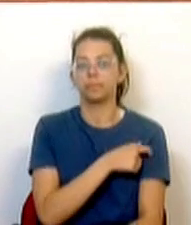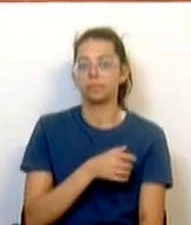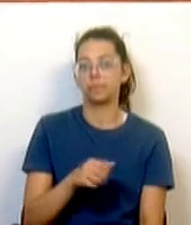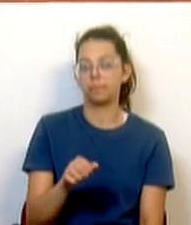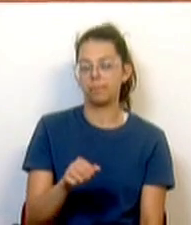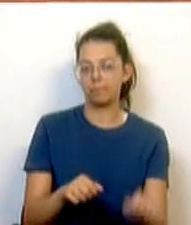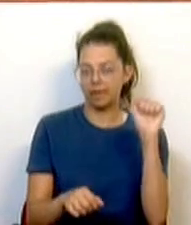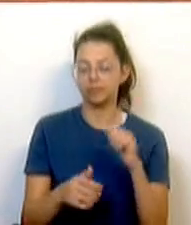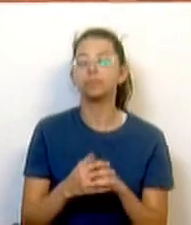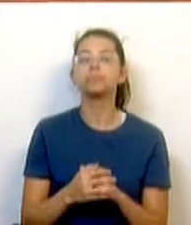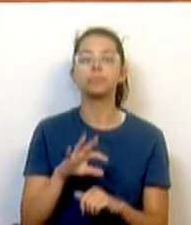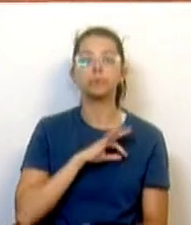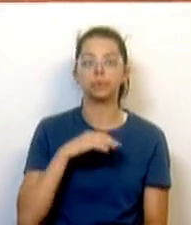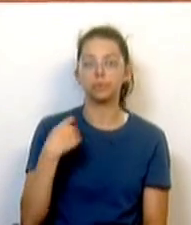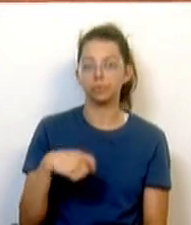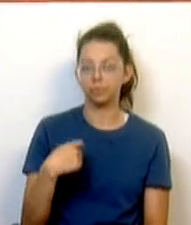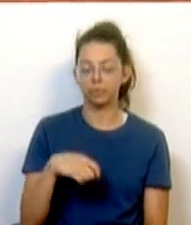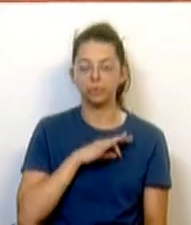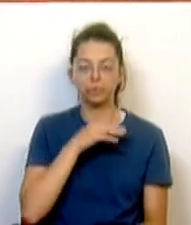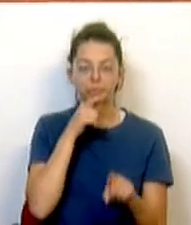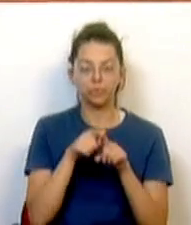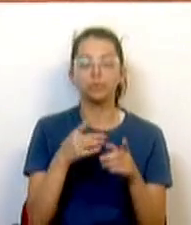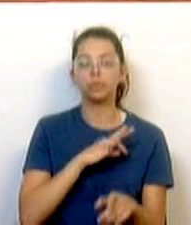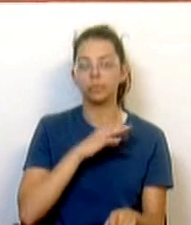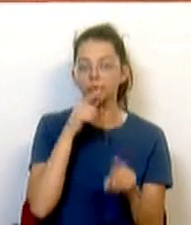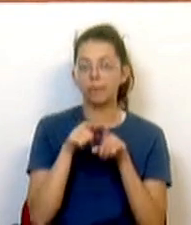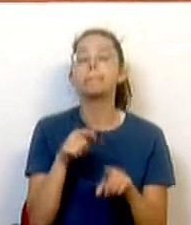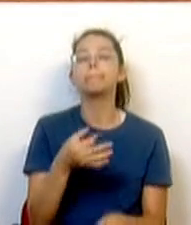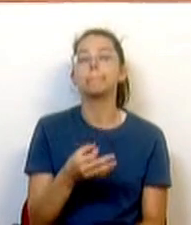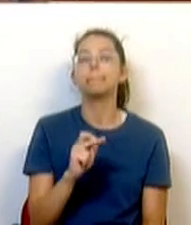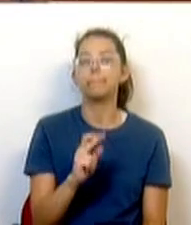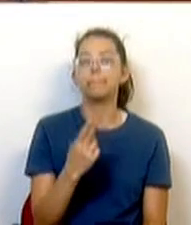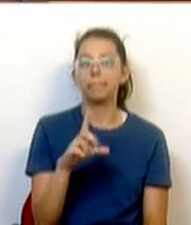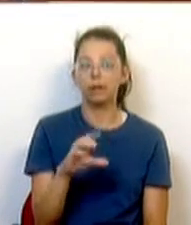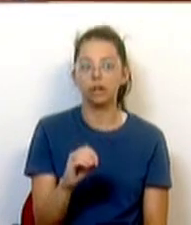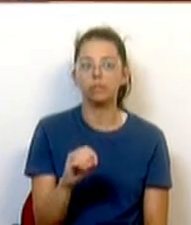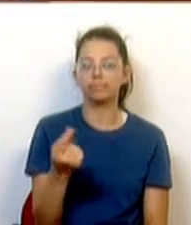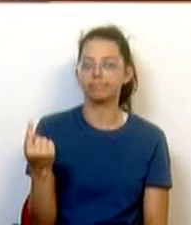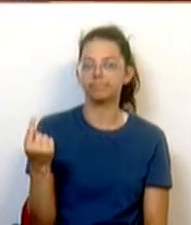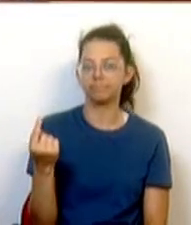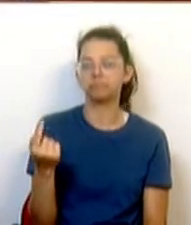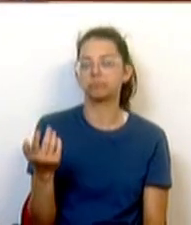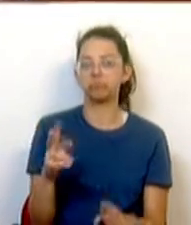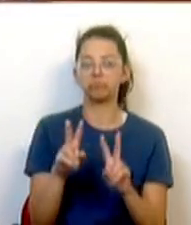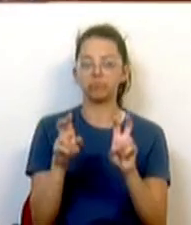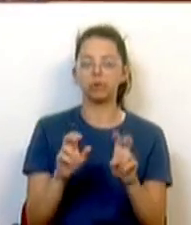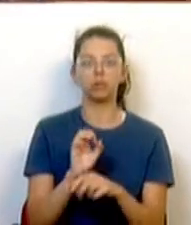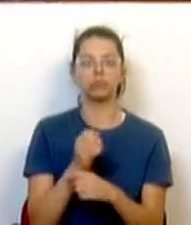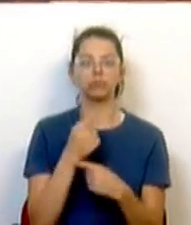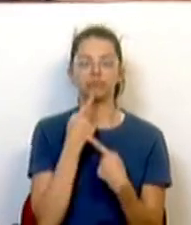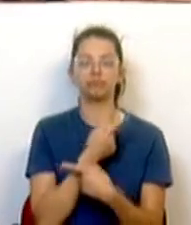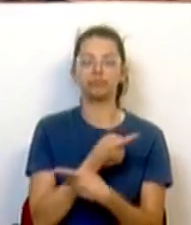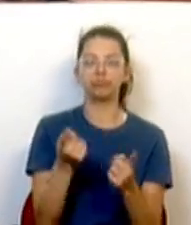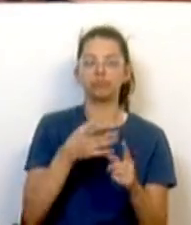Senhor Presidente, senhoras e senhores deputados, Sr. Deputado Paulo Ministro. Sr. Deputado Paulo Ministro trouxe a esta casa aquilo que é